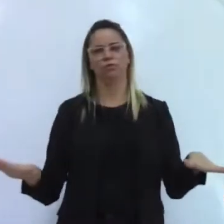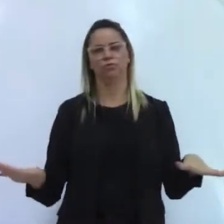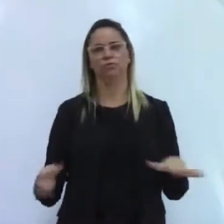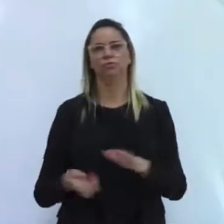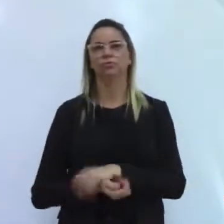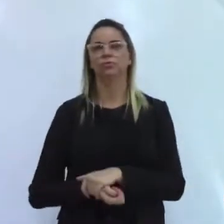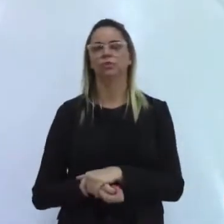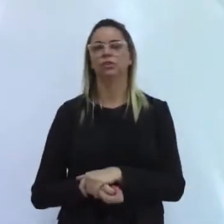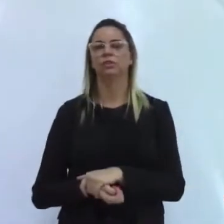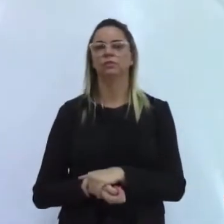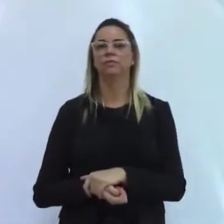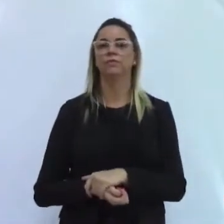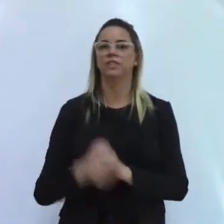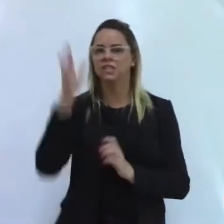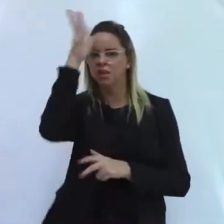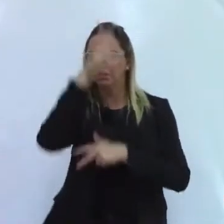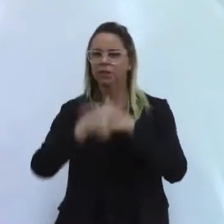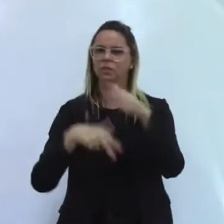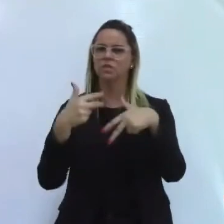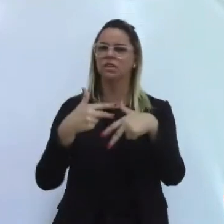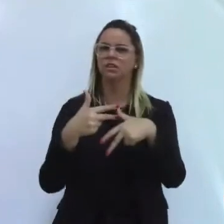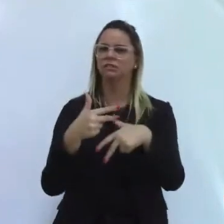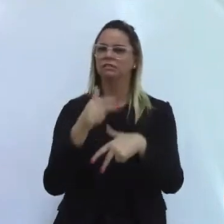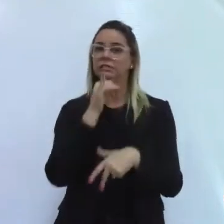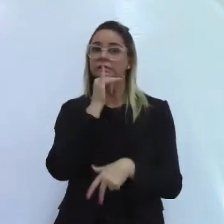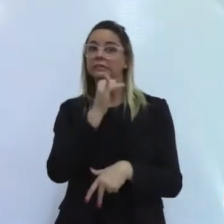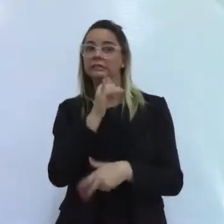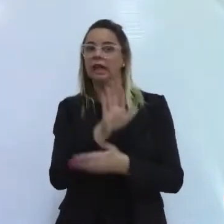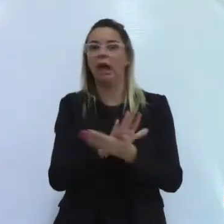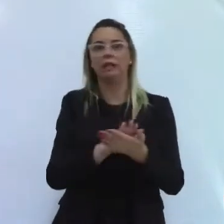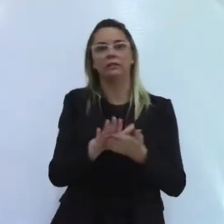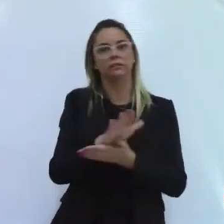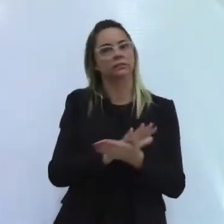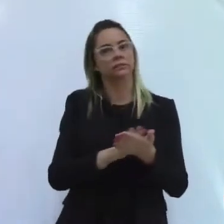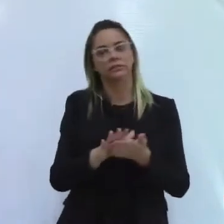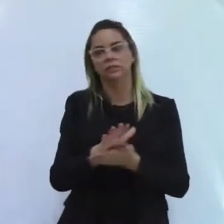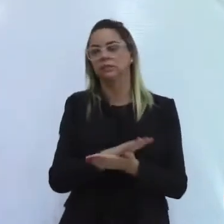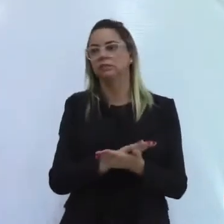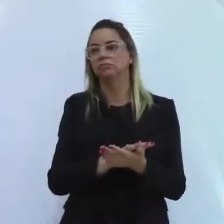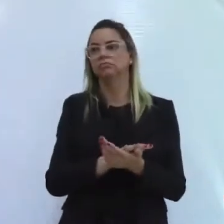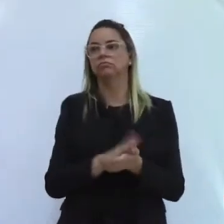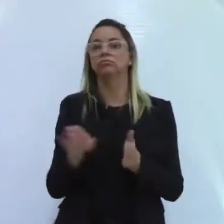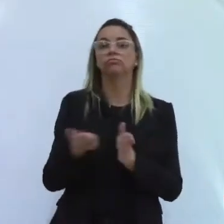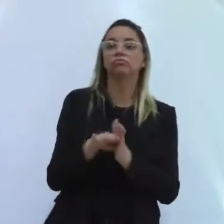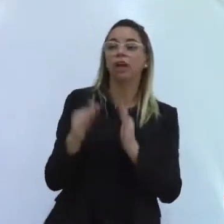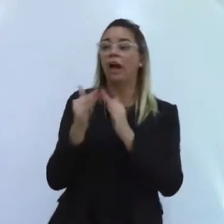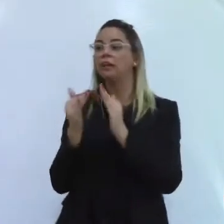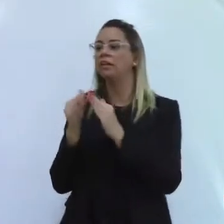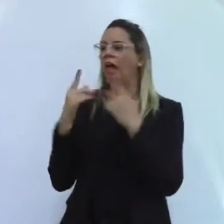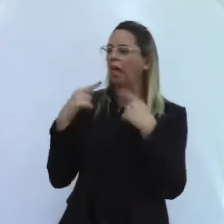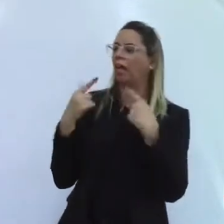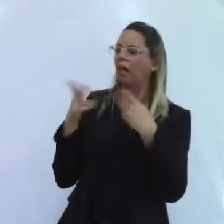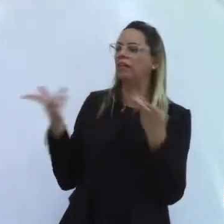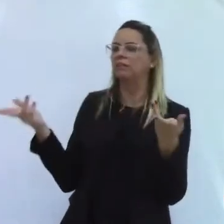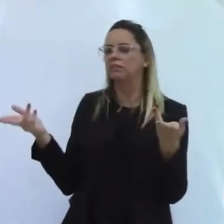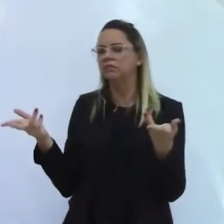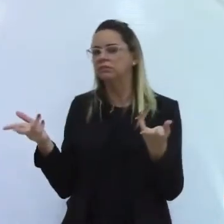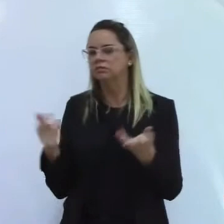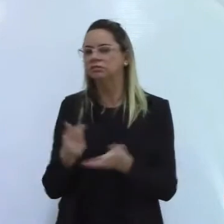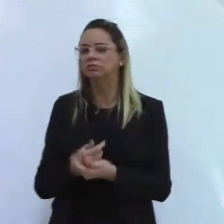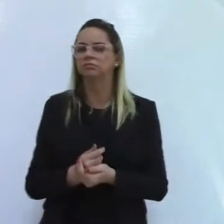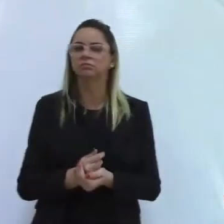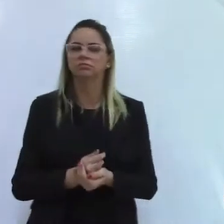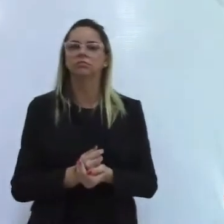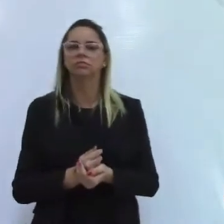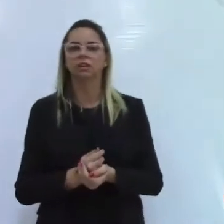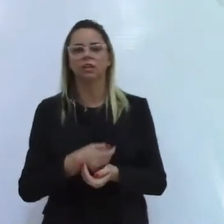Invadiram São Bento do Una sem dizer nada. Prejudicou os cachorrinhos que estavam em casa. Chegou uma pessoa reclamando aqui, deixa tanto na câmara.